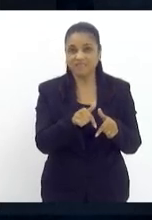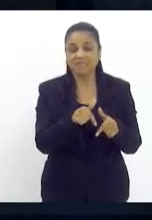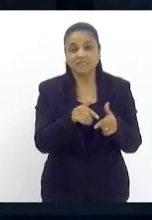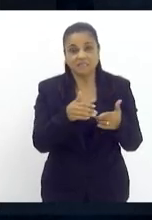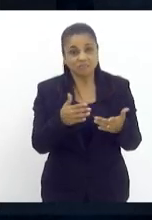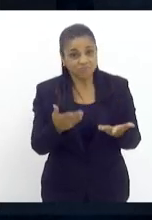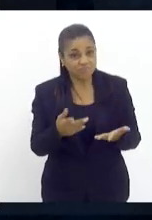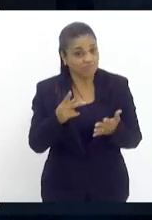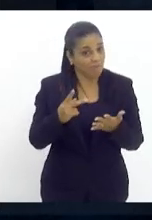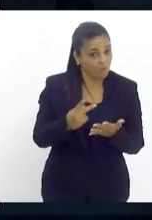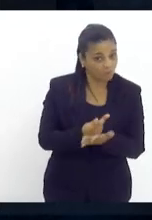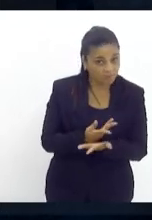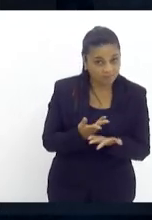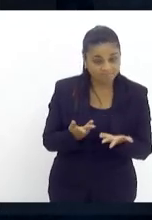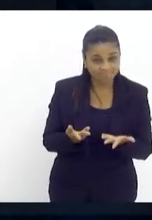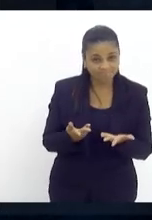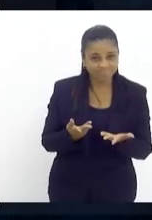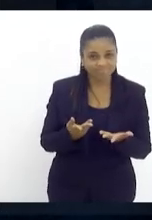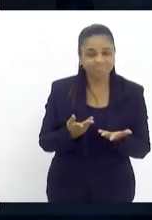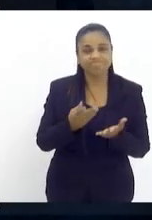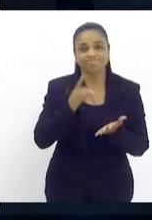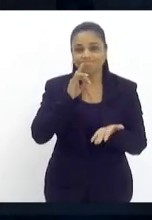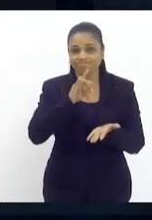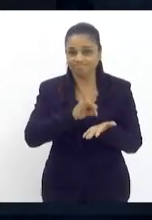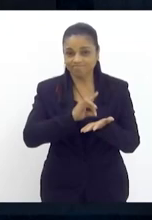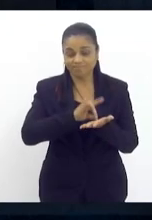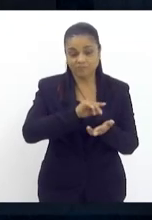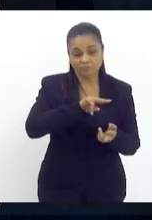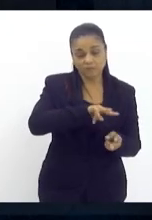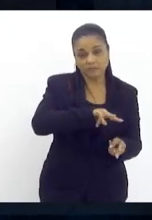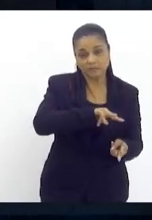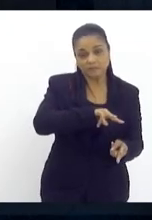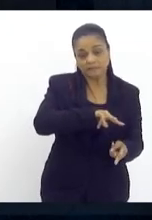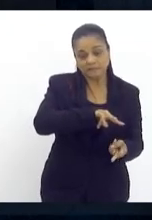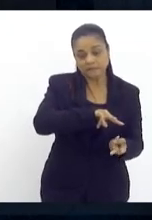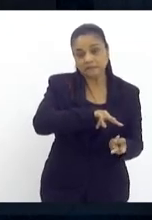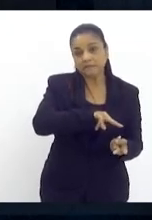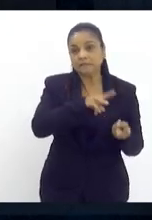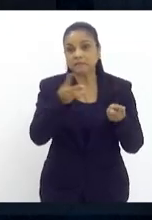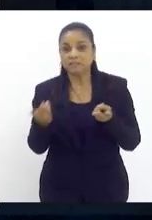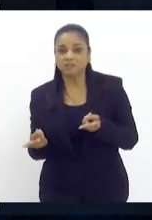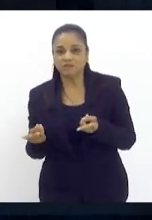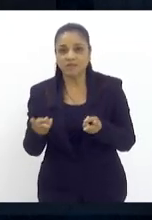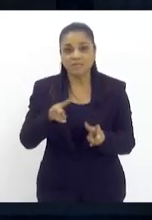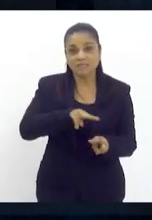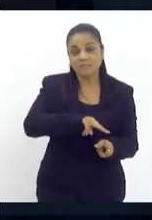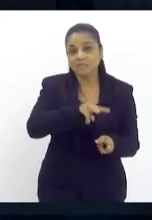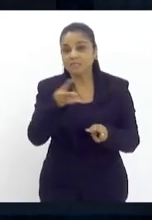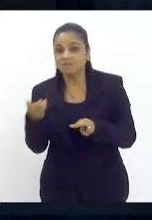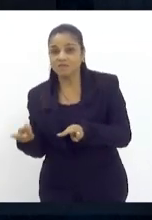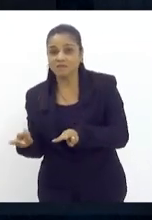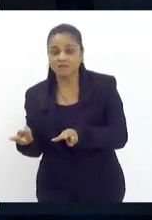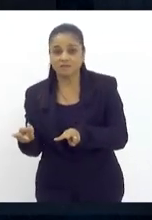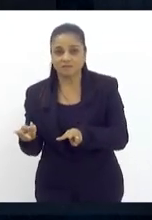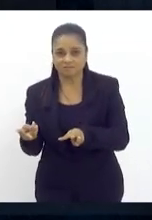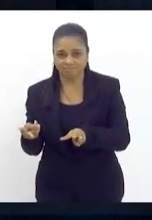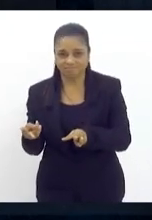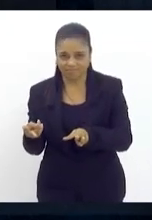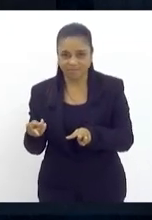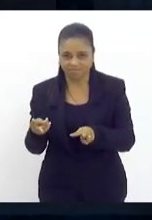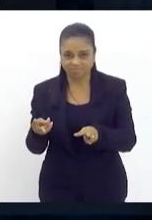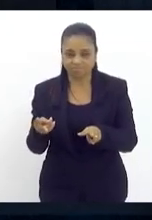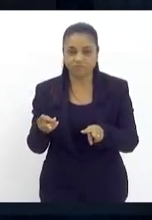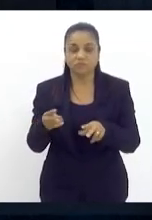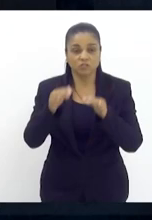se isso acontece, está acontecendo, na verdade, uma transferência de autoridade. A criança ela reconhece, né,